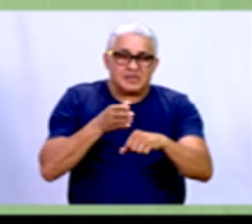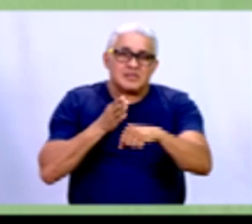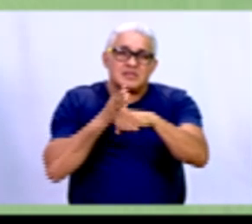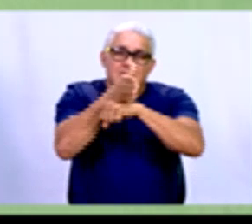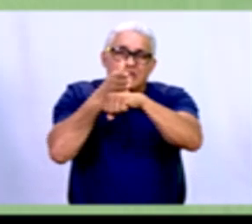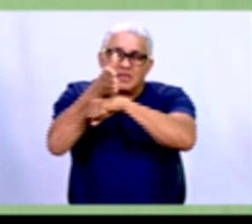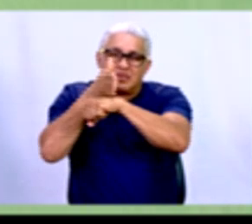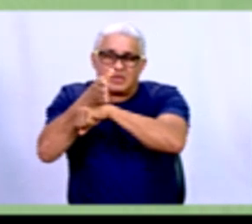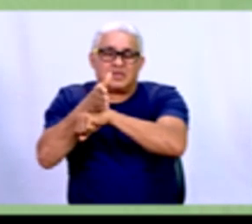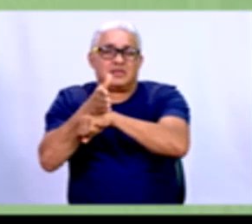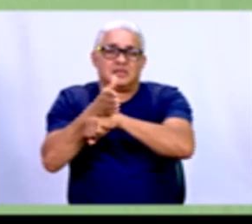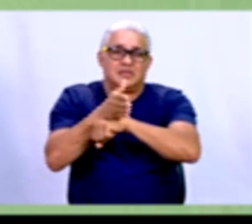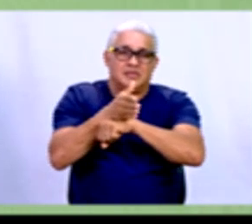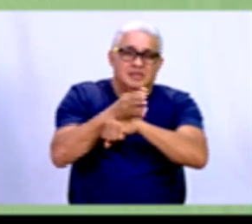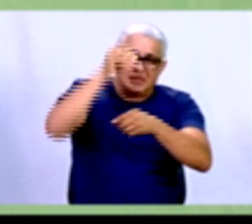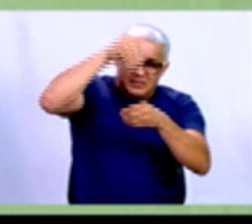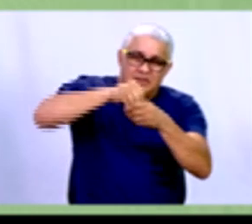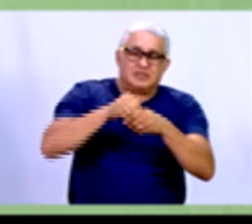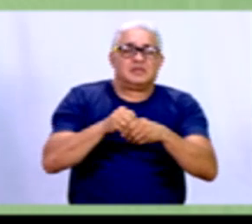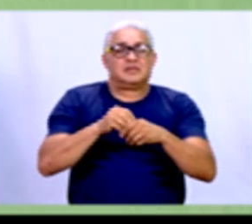você está procurando. Tá?